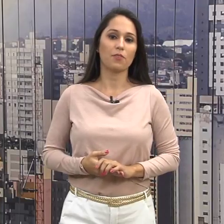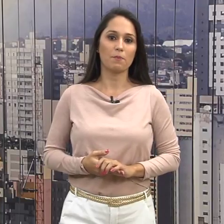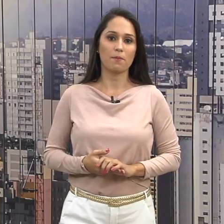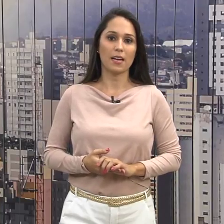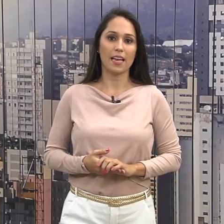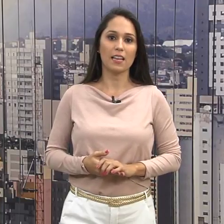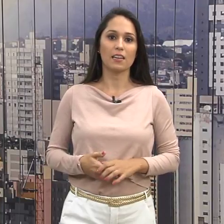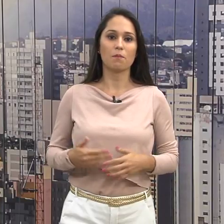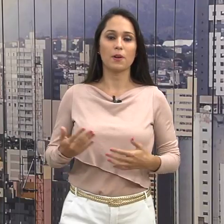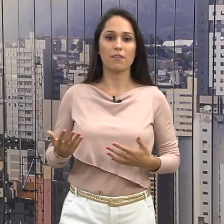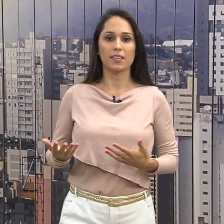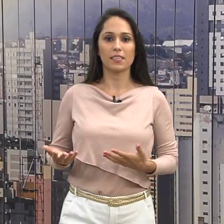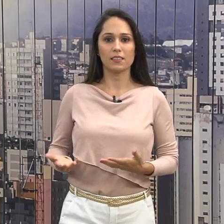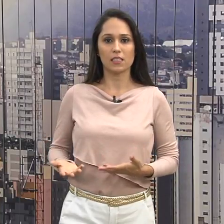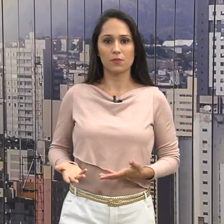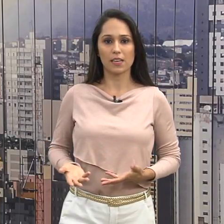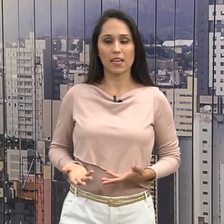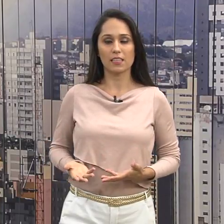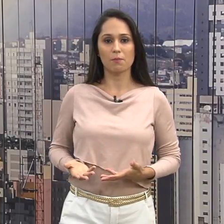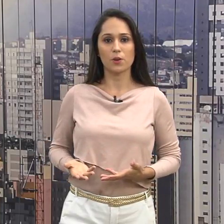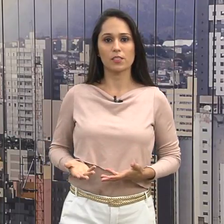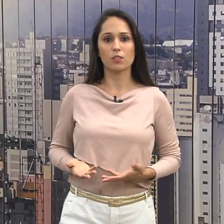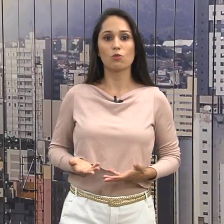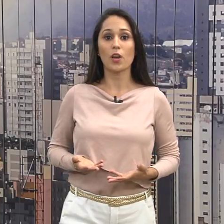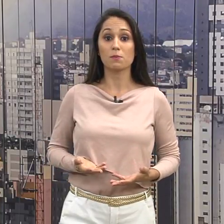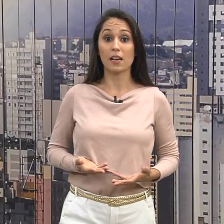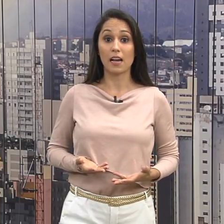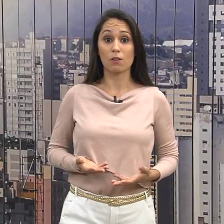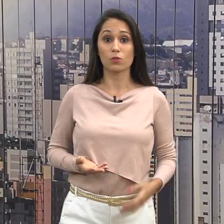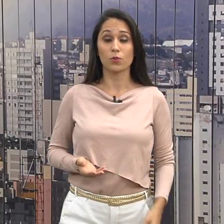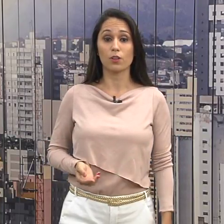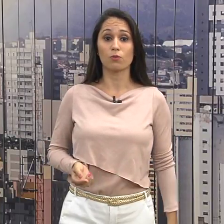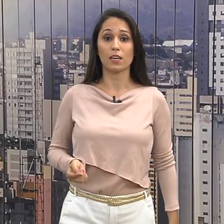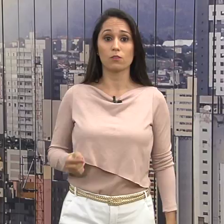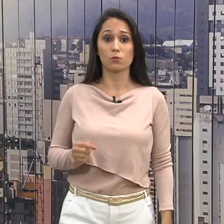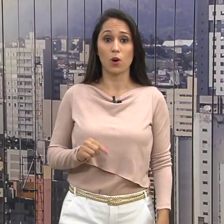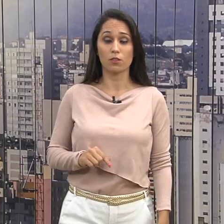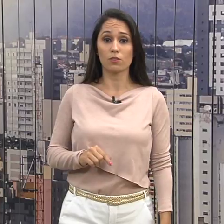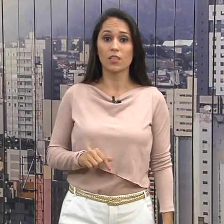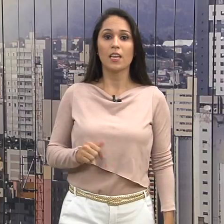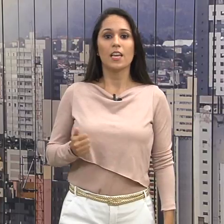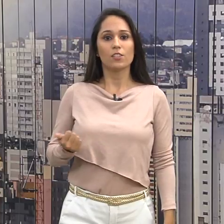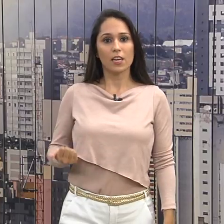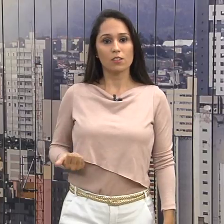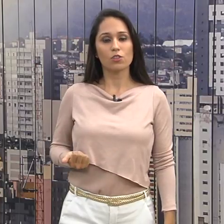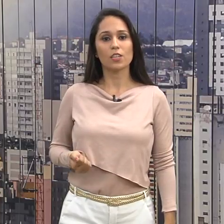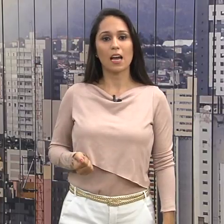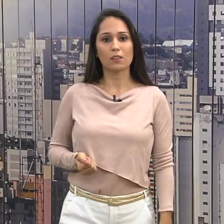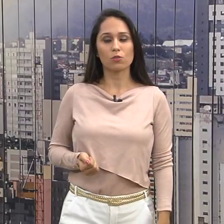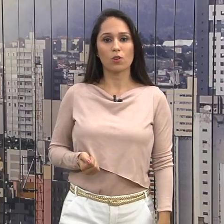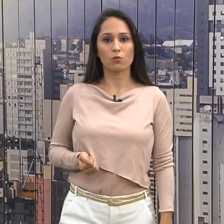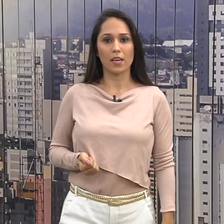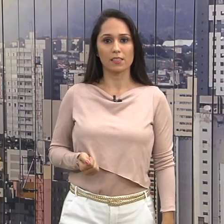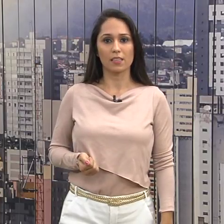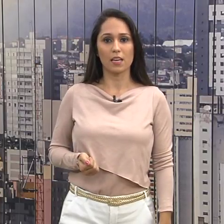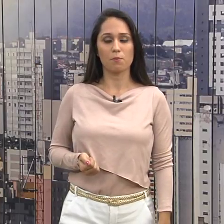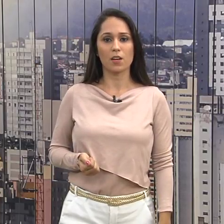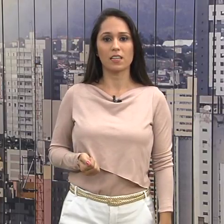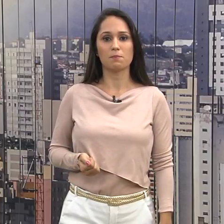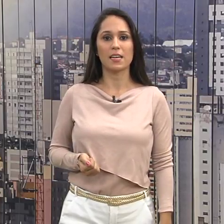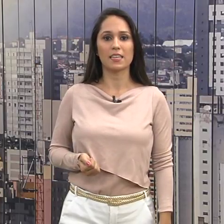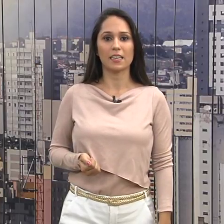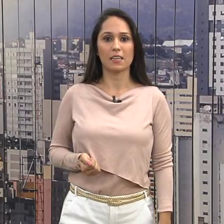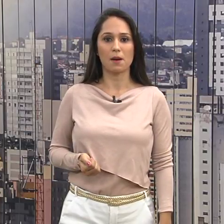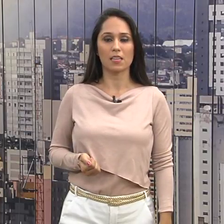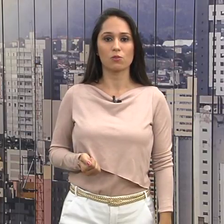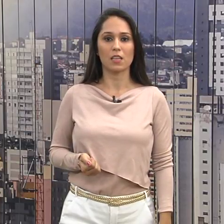vacinação da febre amarela. A campanha vai ser intensificada depois que 2 macacos foram encontrados mortos e diagnosticados com a doença. A